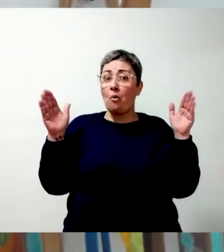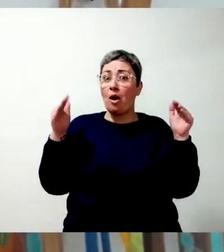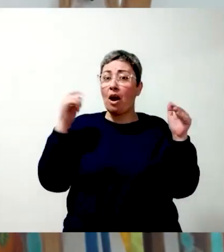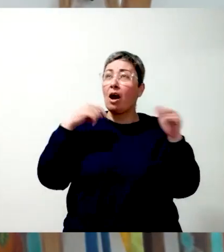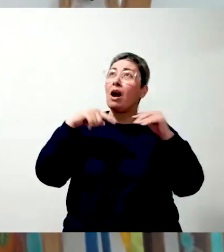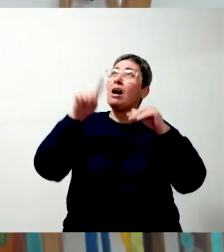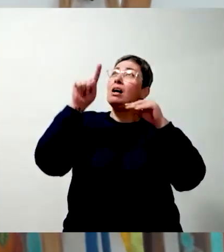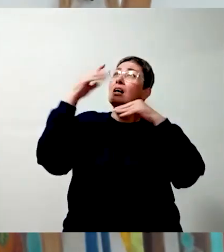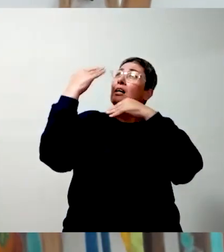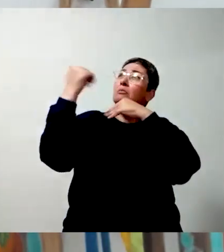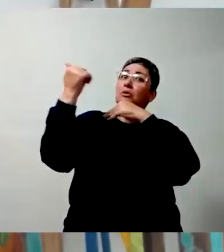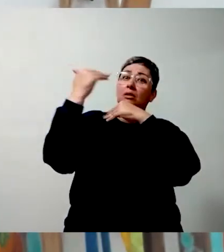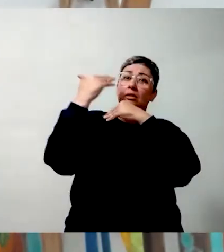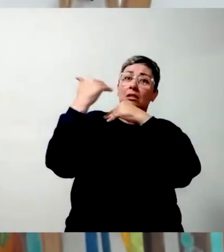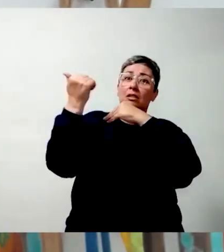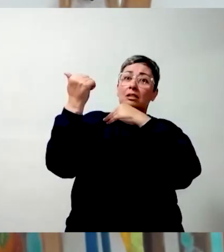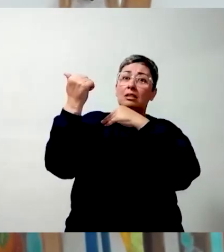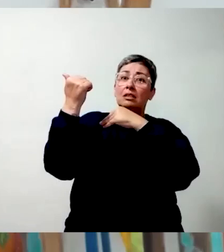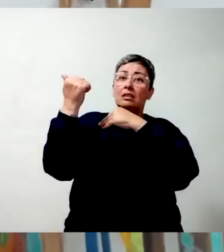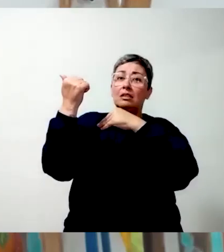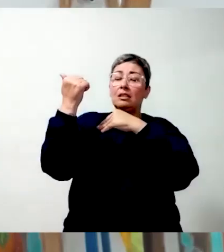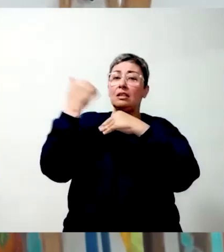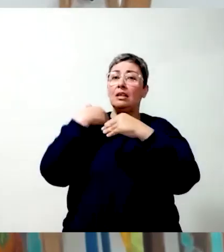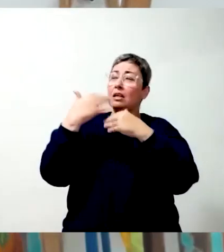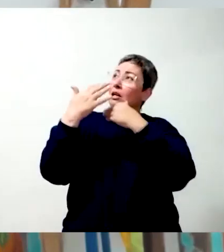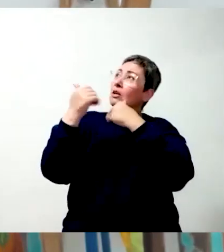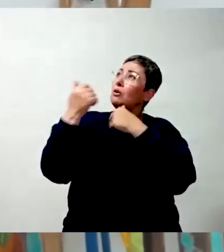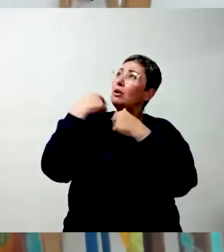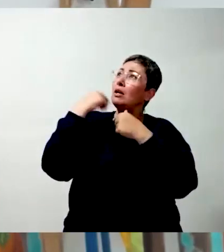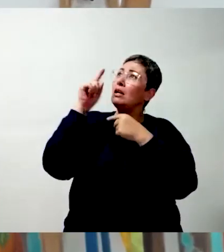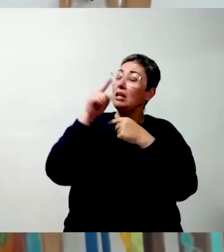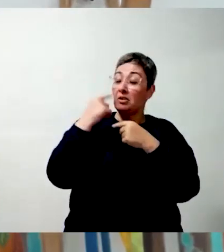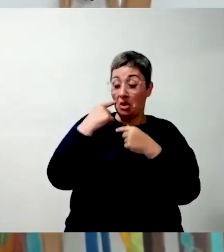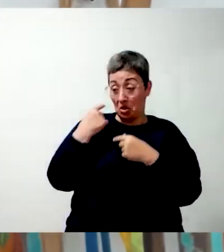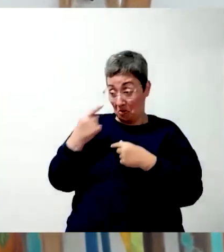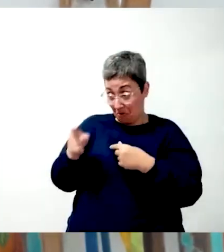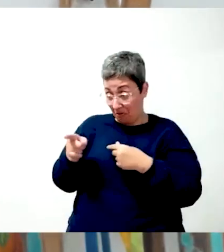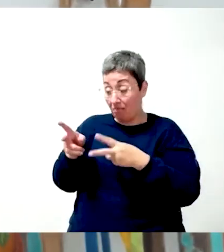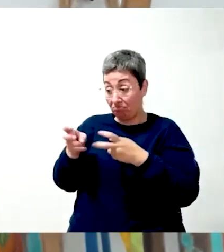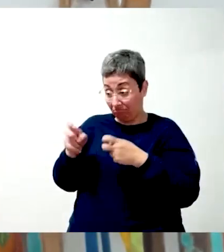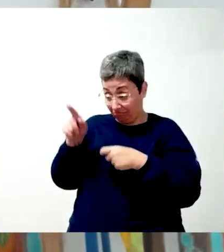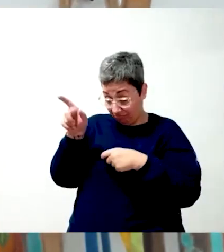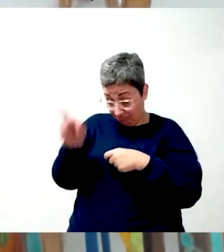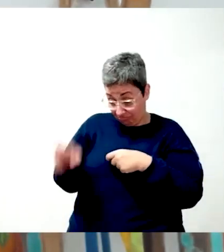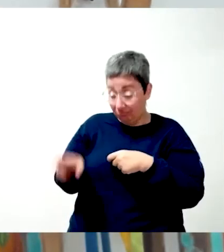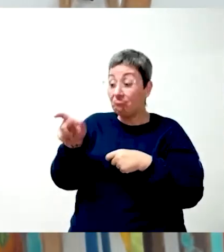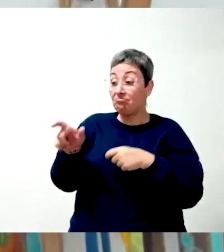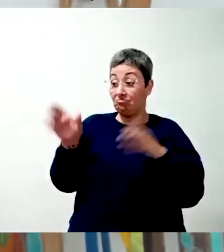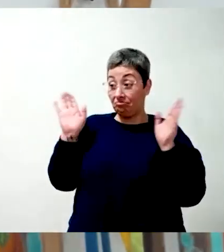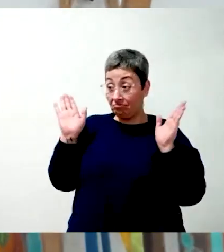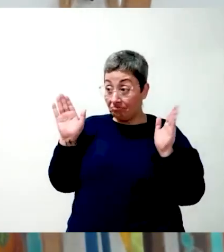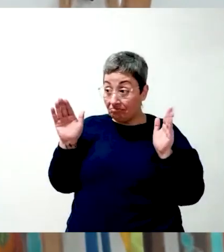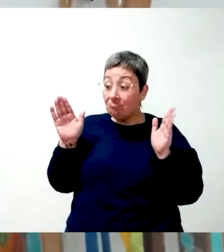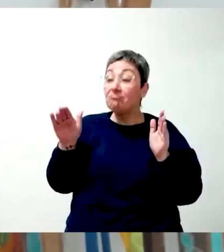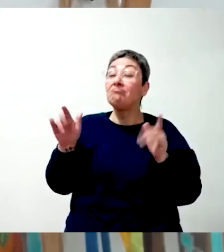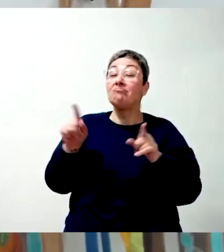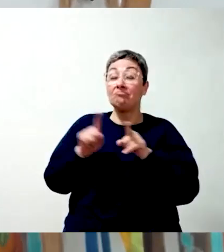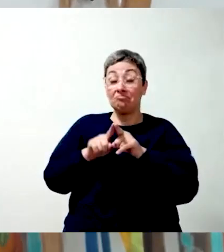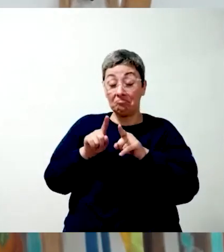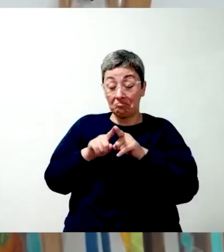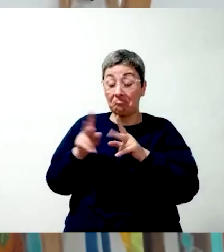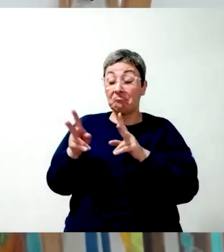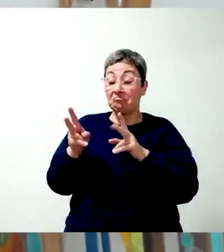anjos no alto da igreja me acenavam. E olhando para o segundo companheiro disse: "E eu vi você, meu